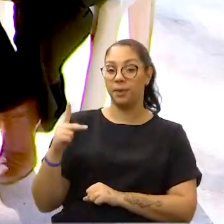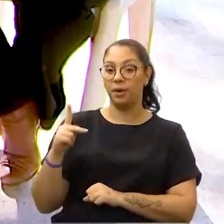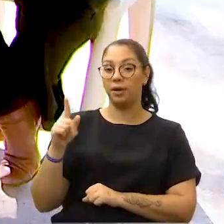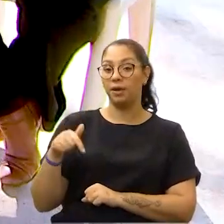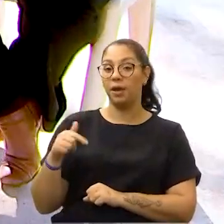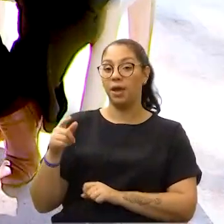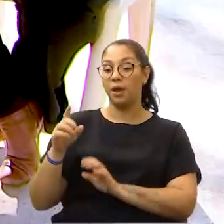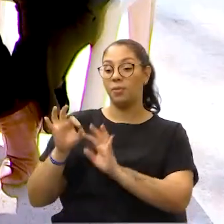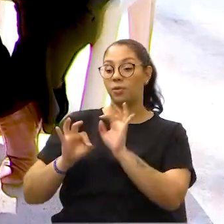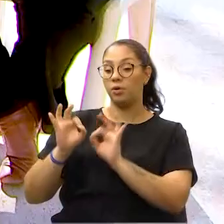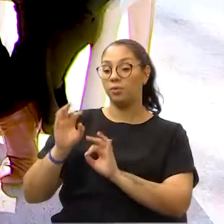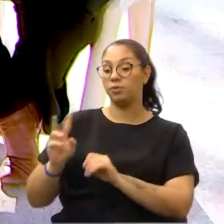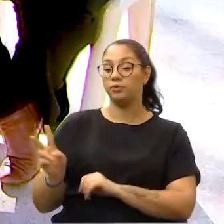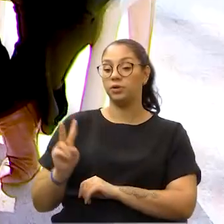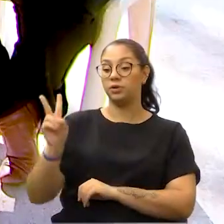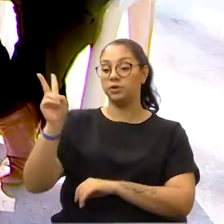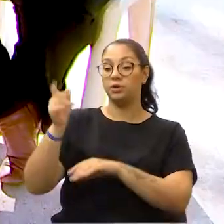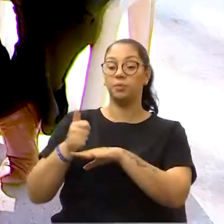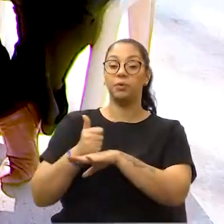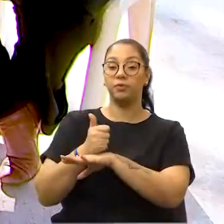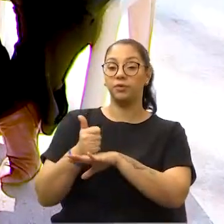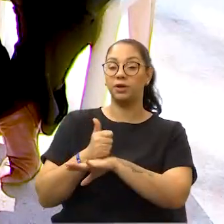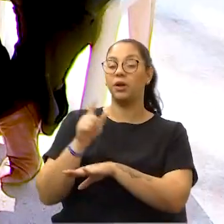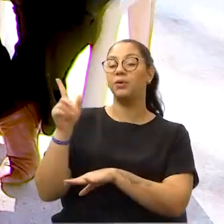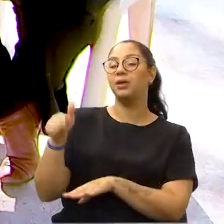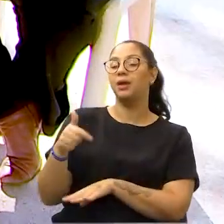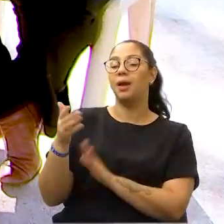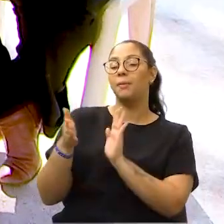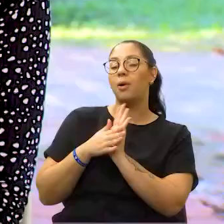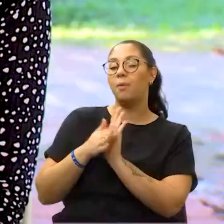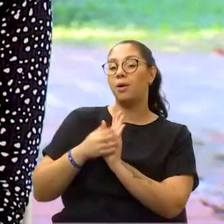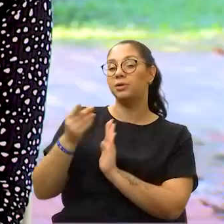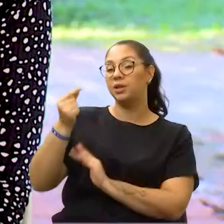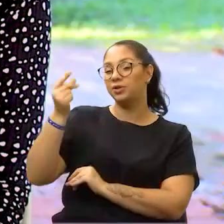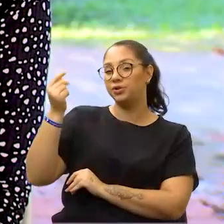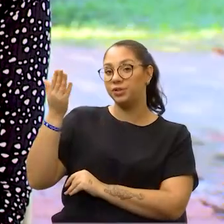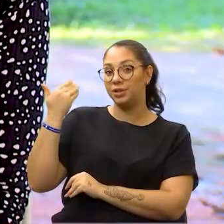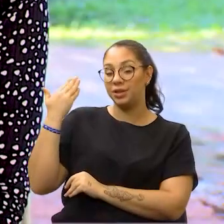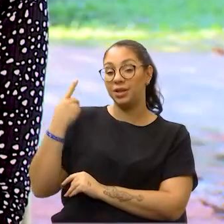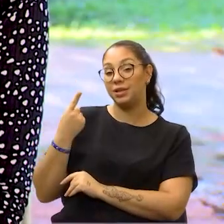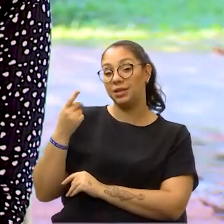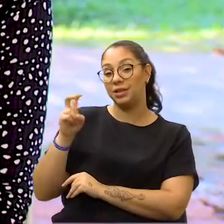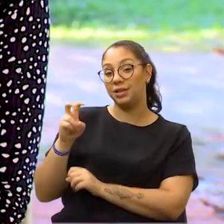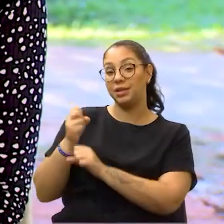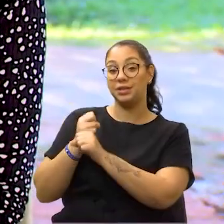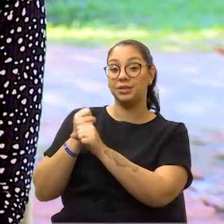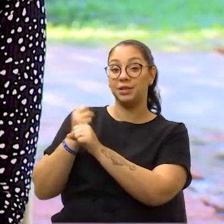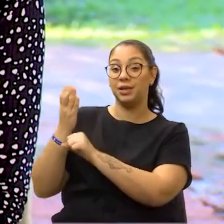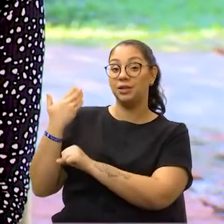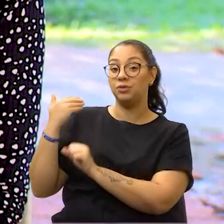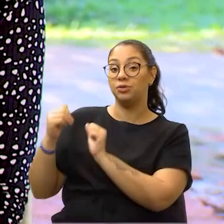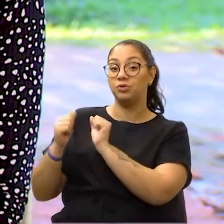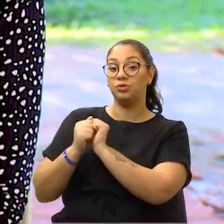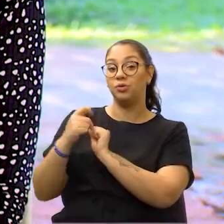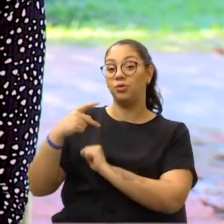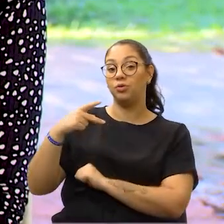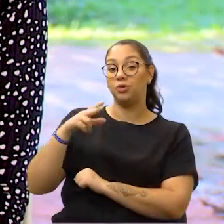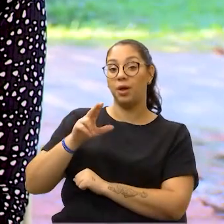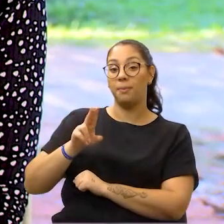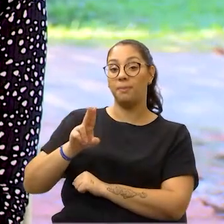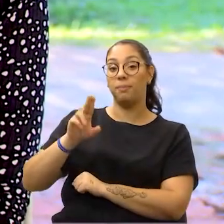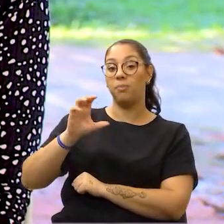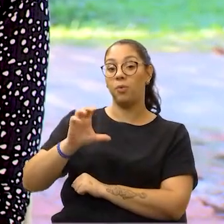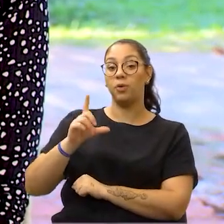os eixos do PVP, que é Programa de Valorização Profissional, que é uma proposta bem antiga que eu digo há 15 anos